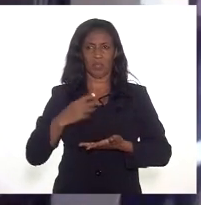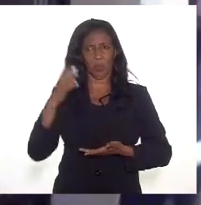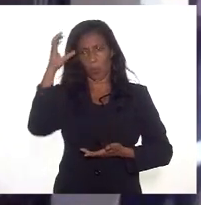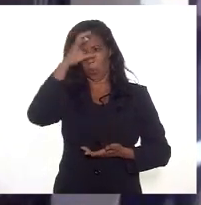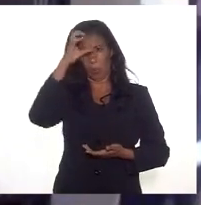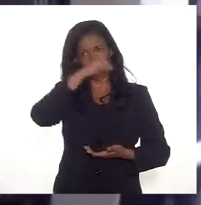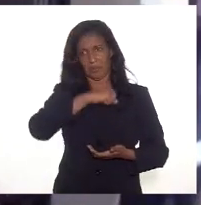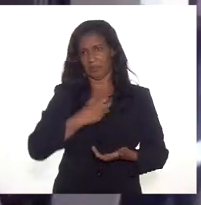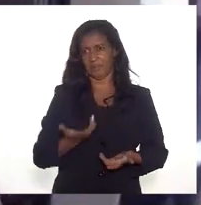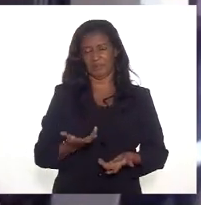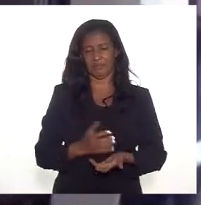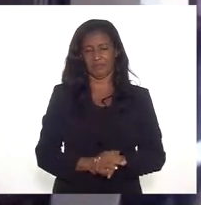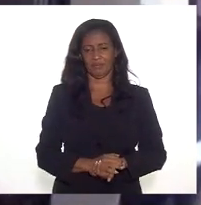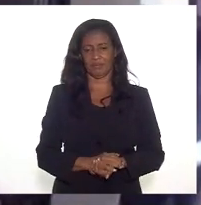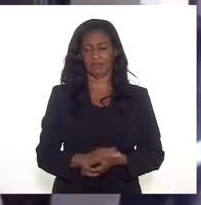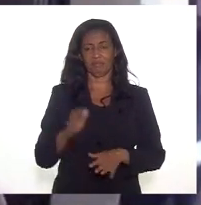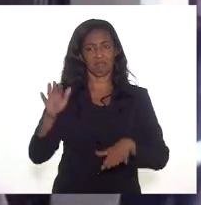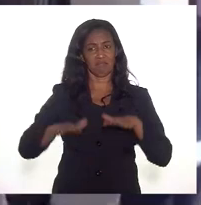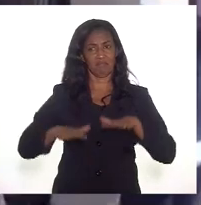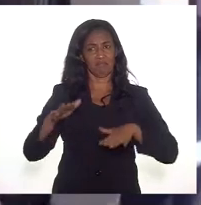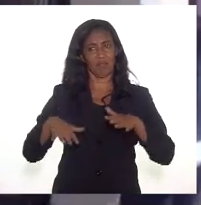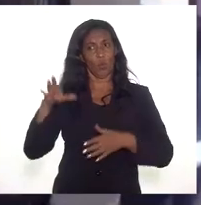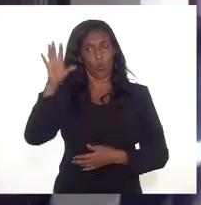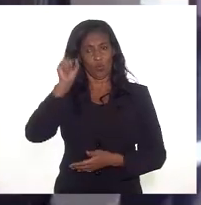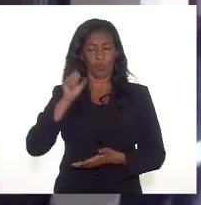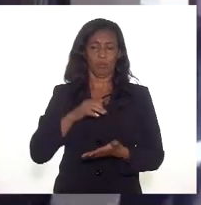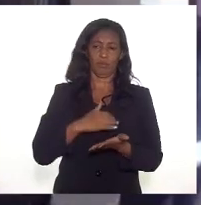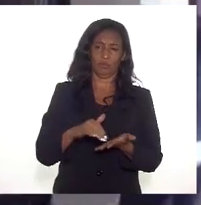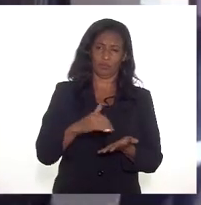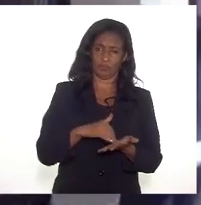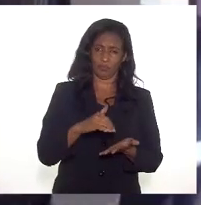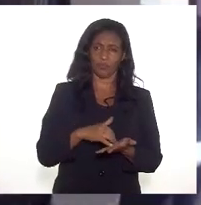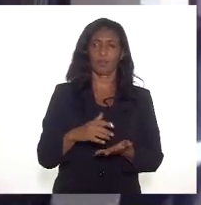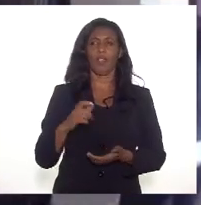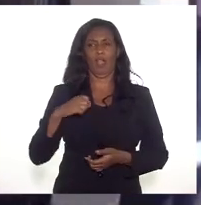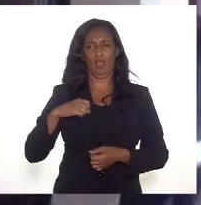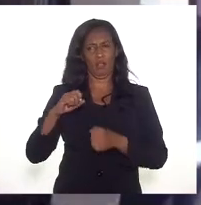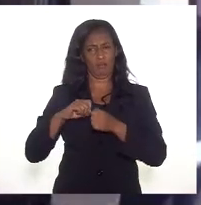incompreensível. Mas, de qualquer maneira, ouvimos a secretária, ela fez a